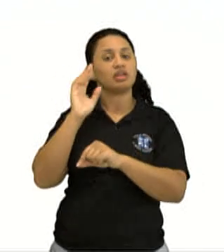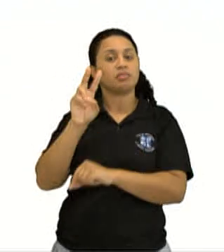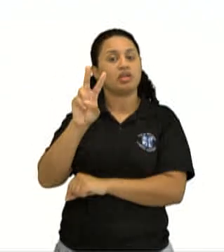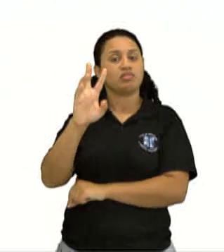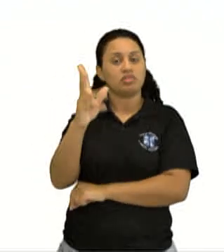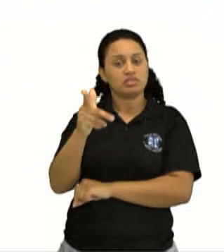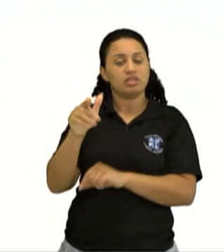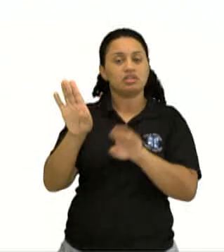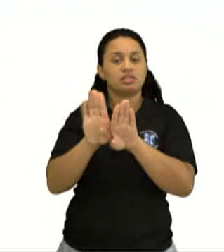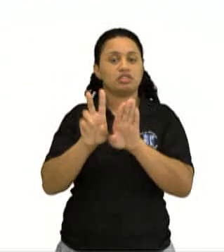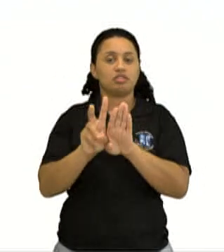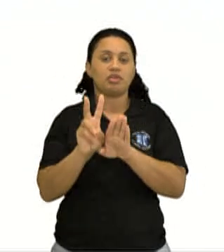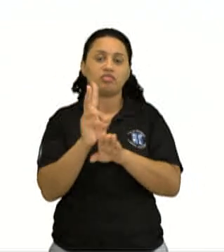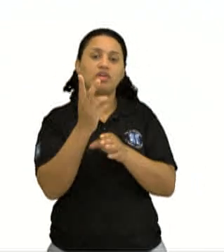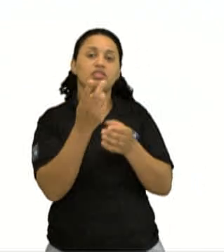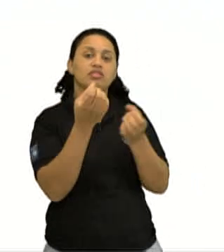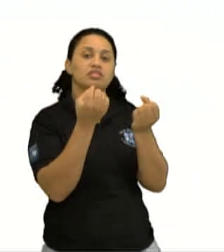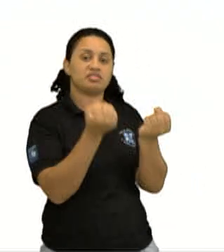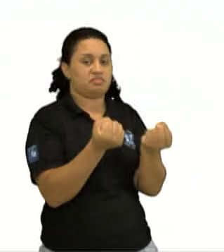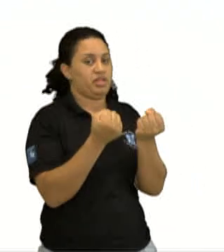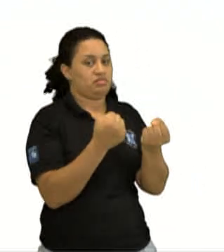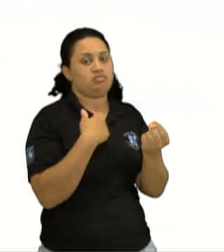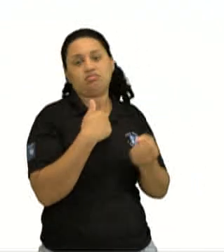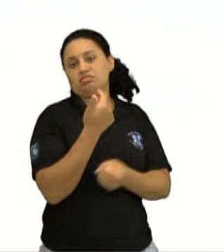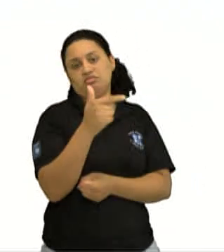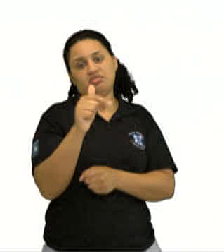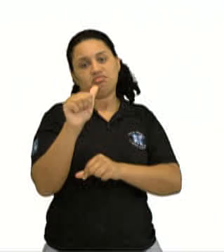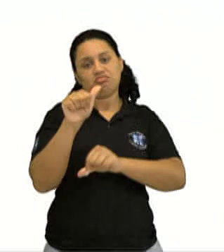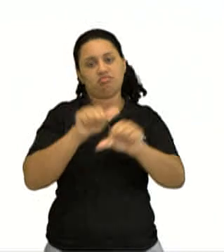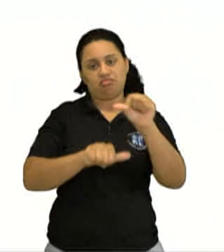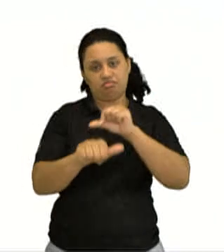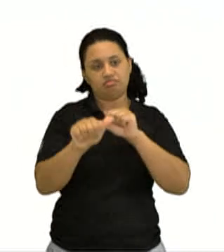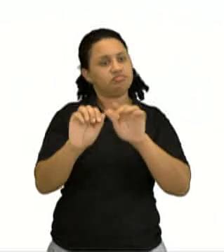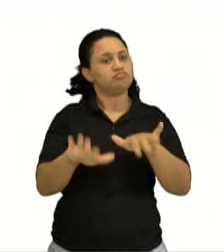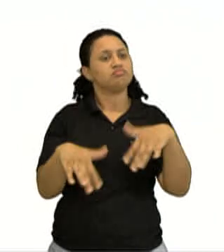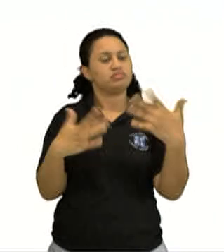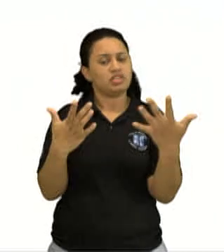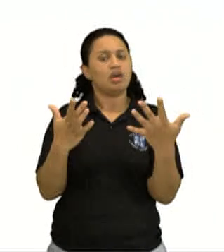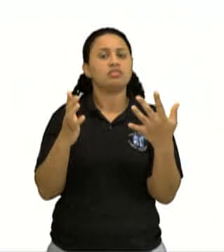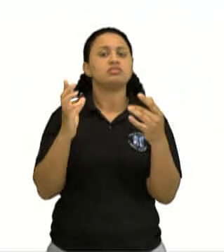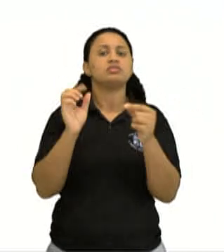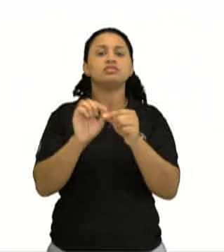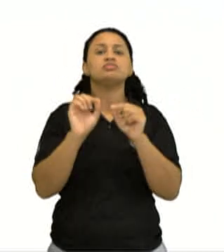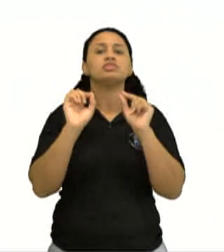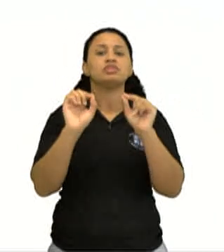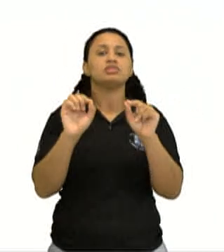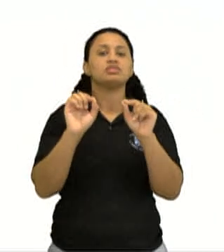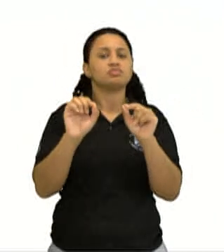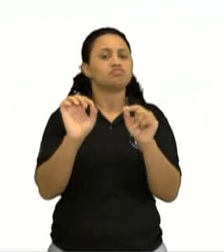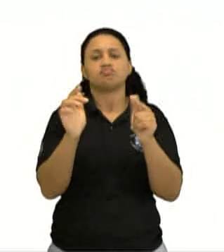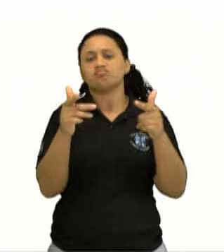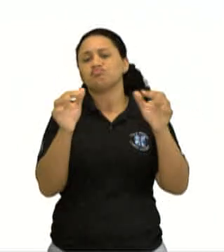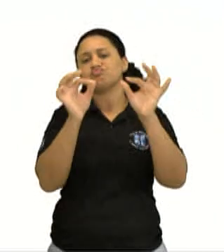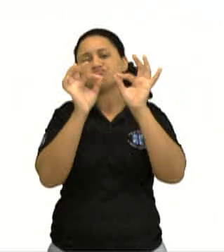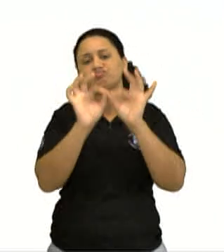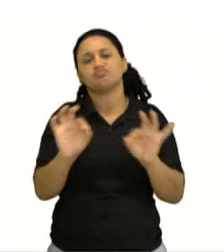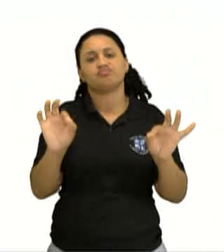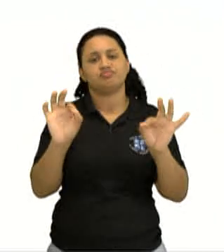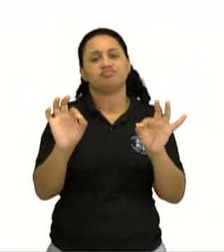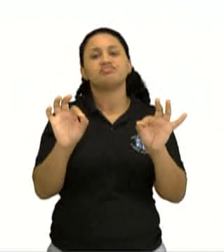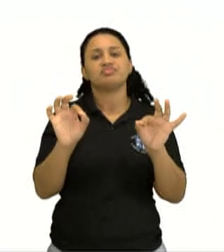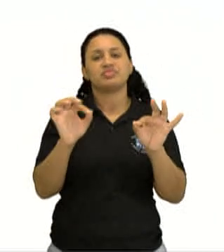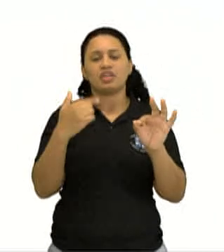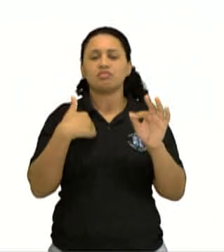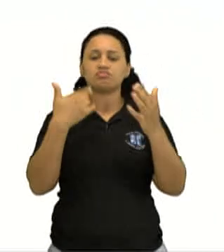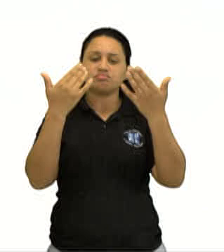valor da massa. E nesse caso, não existe mudança. Então, o que a gente está fazendo aqui, meus queridos? Muito simples. Eu estou analisando de